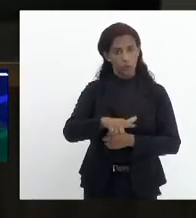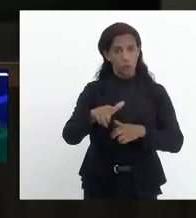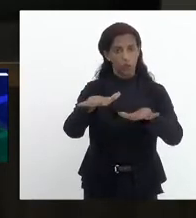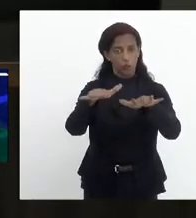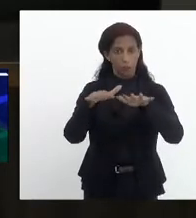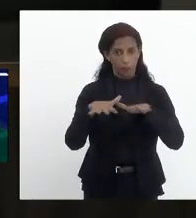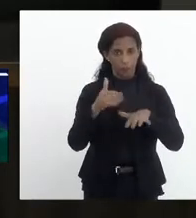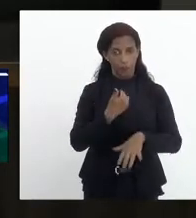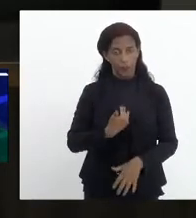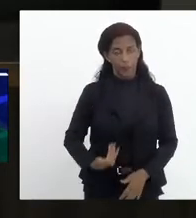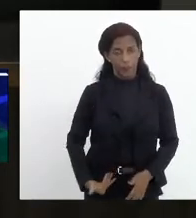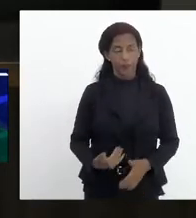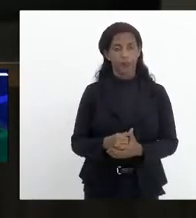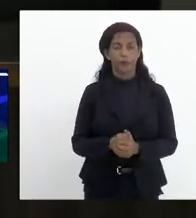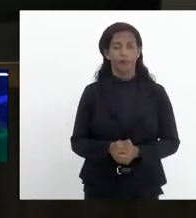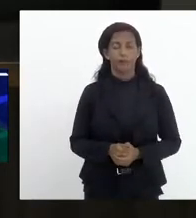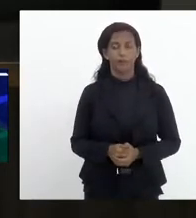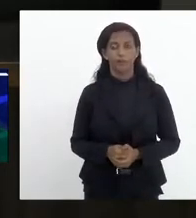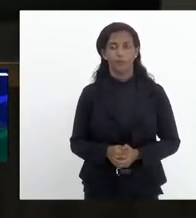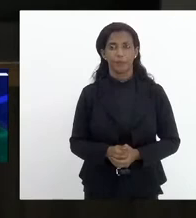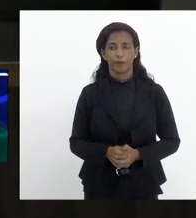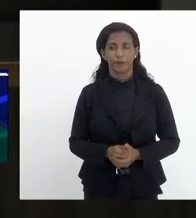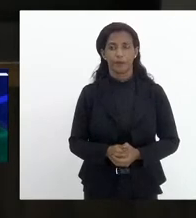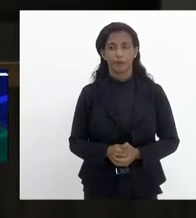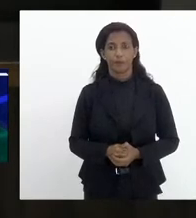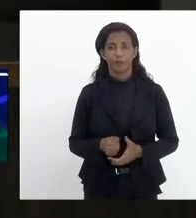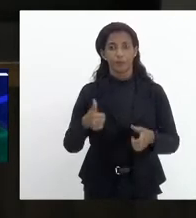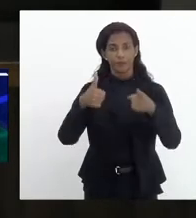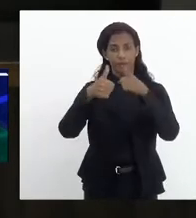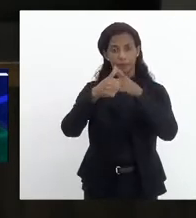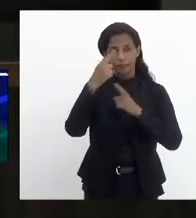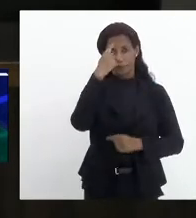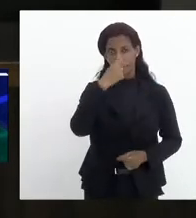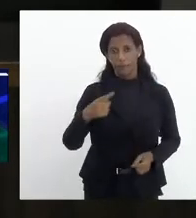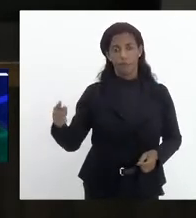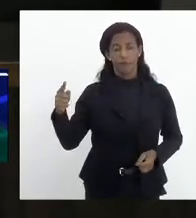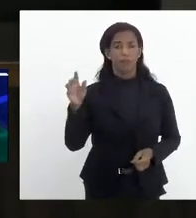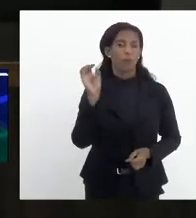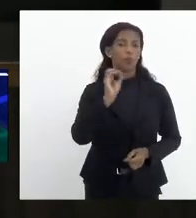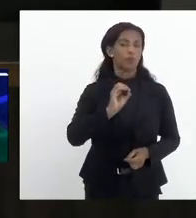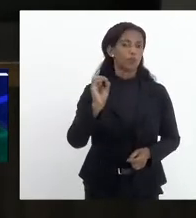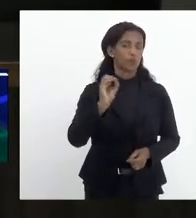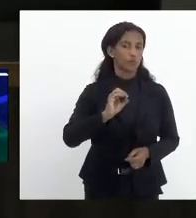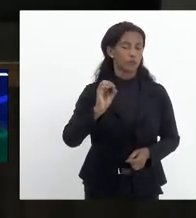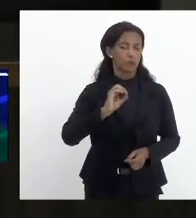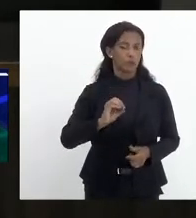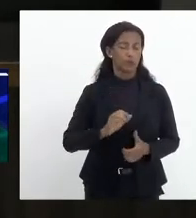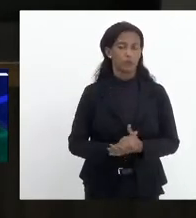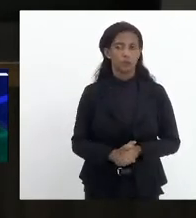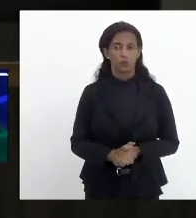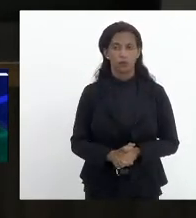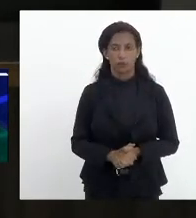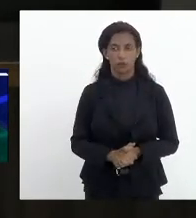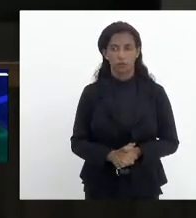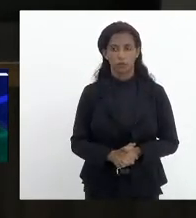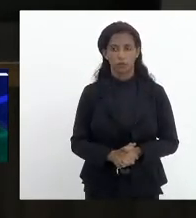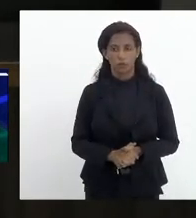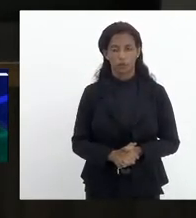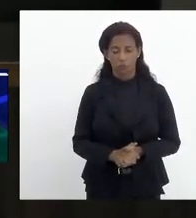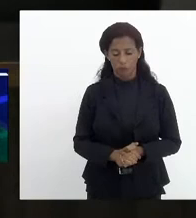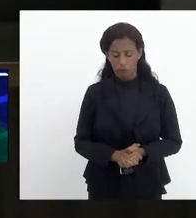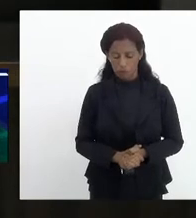e, possivelmente, na primeira semana de outubro, não, sim, aí Colégio